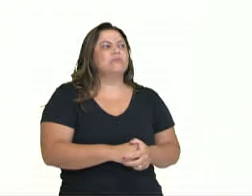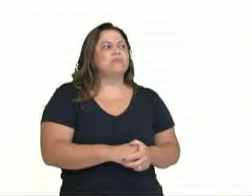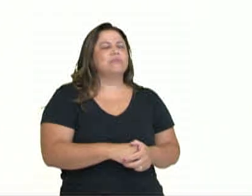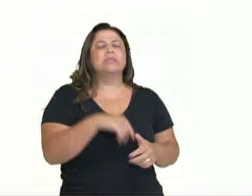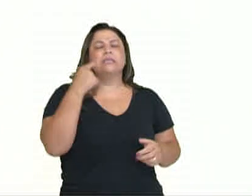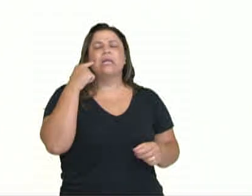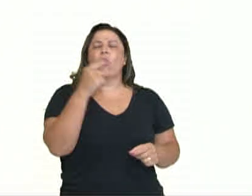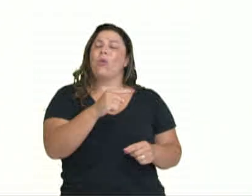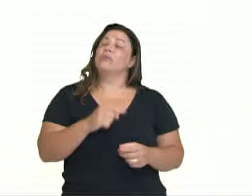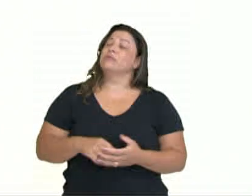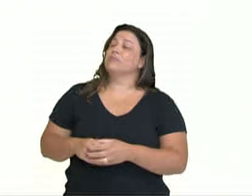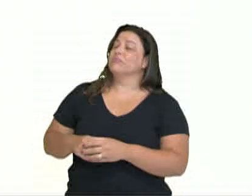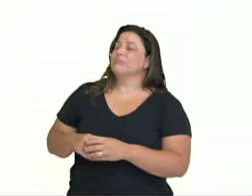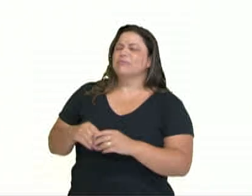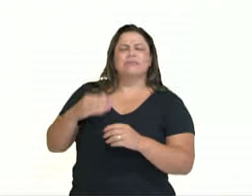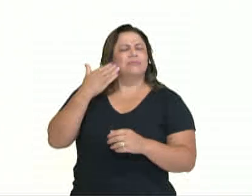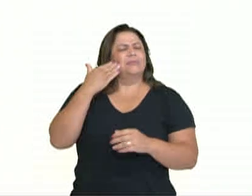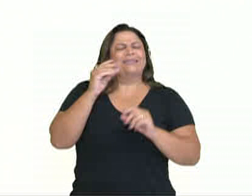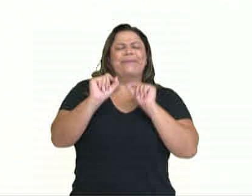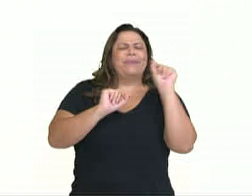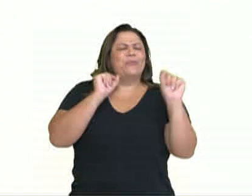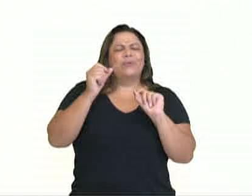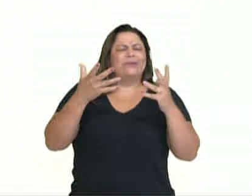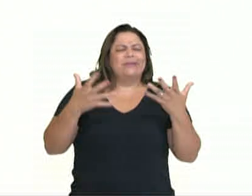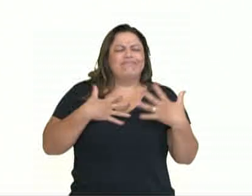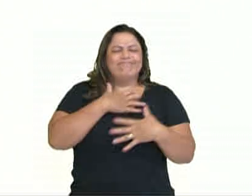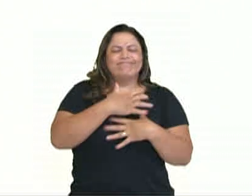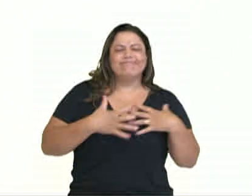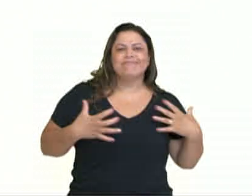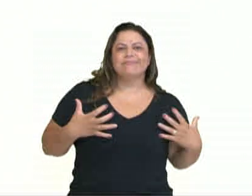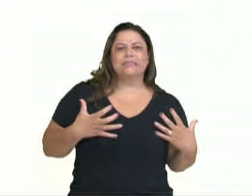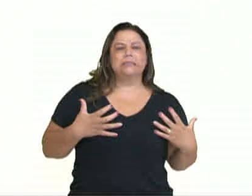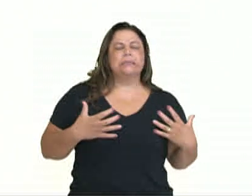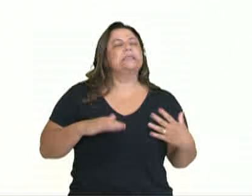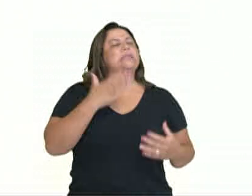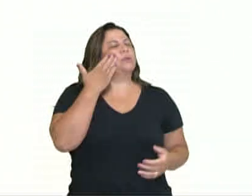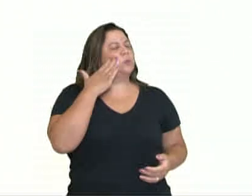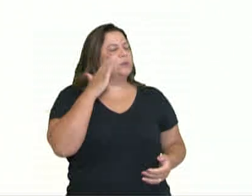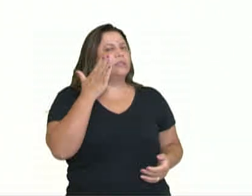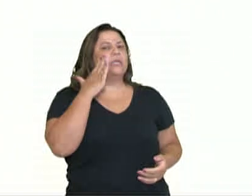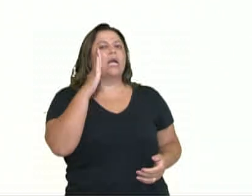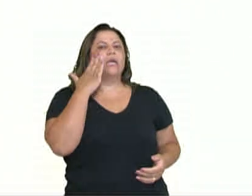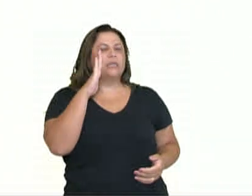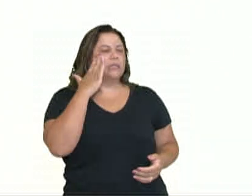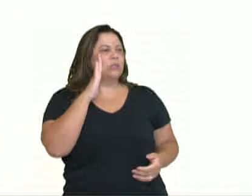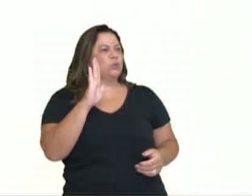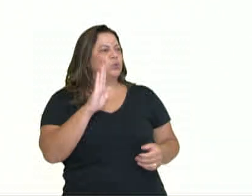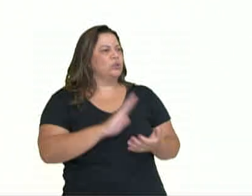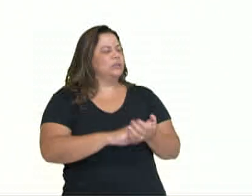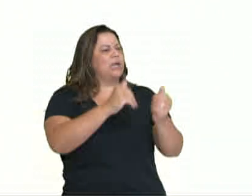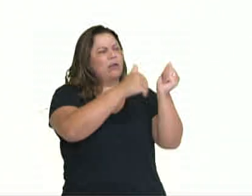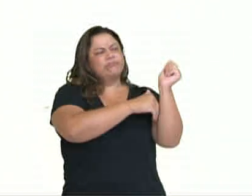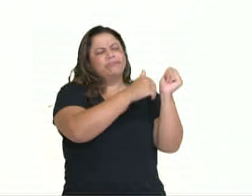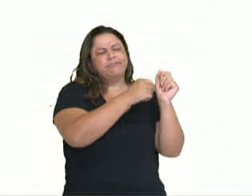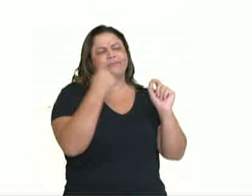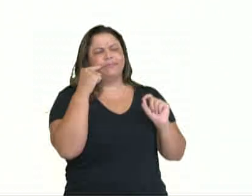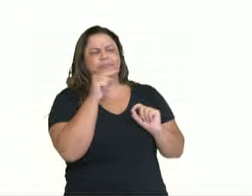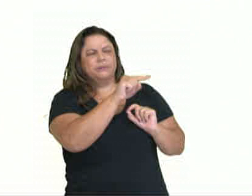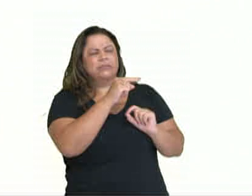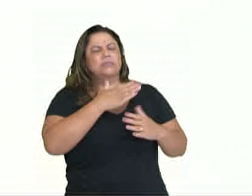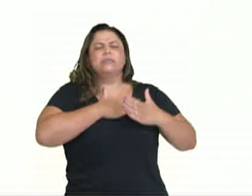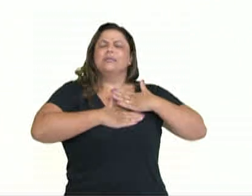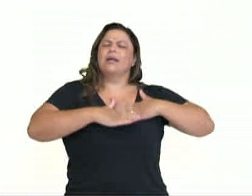da minha afirmativa, sem saber porquê, perturbei-me. Agora entendia. Aí estava o segredo daquela segurança,